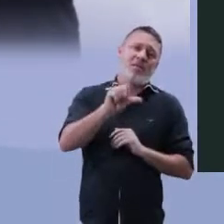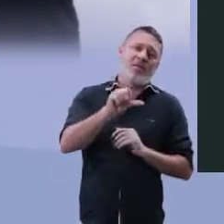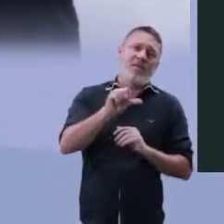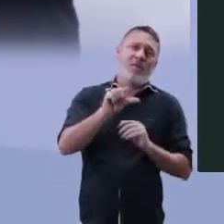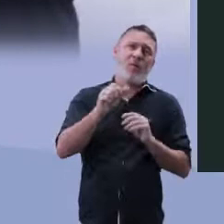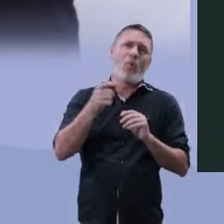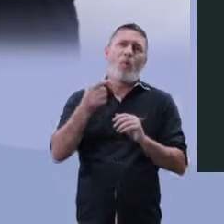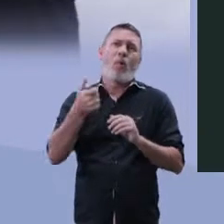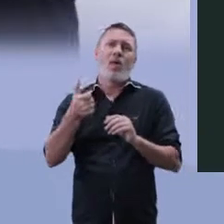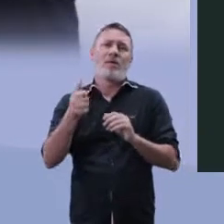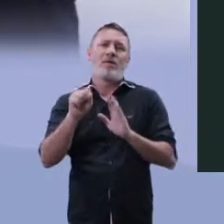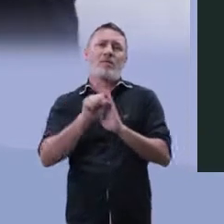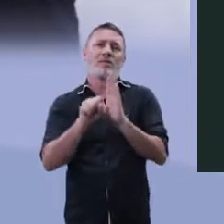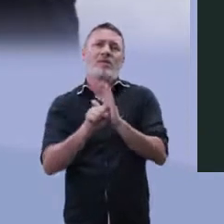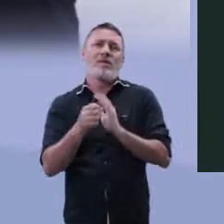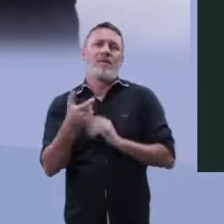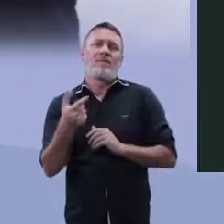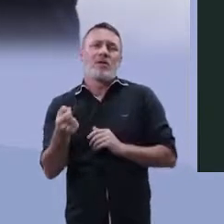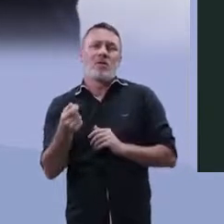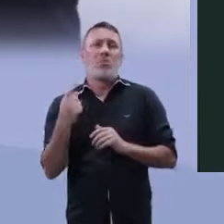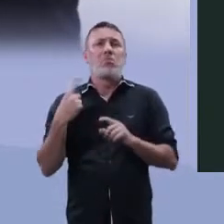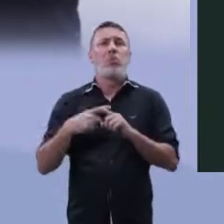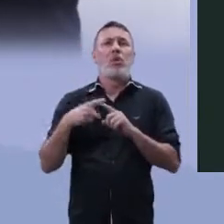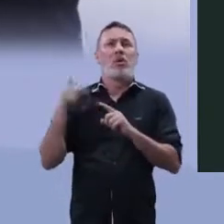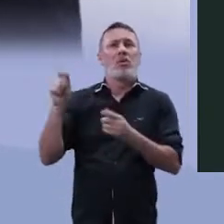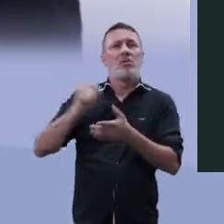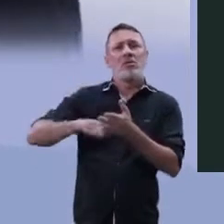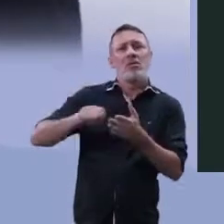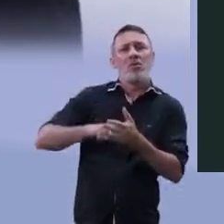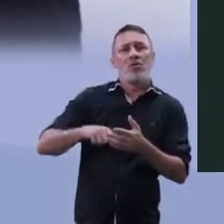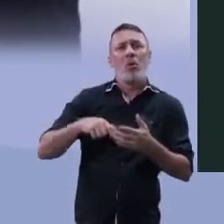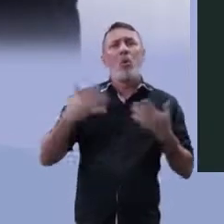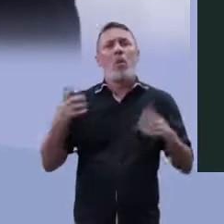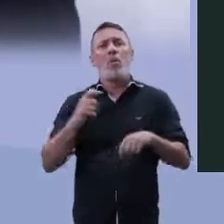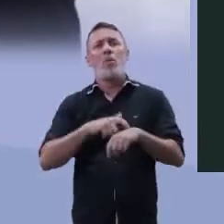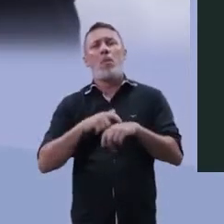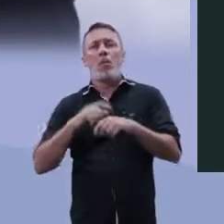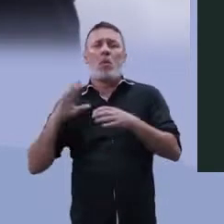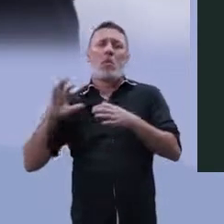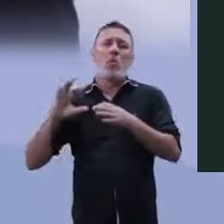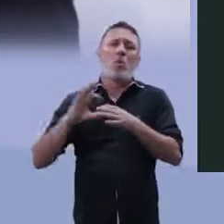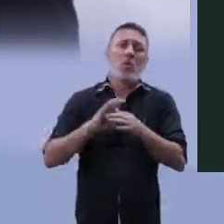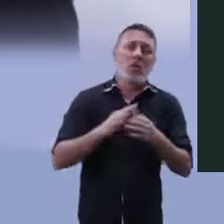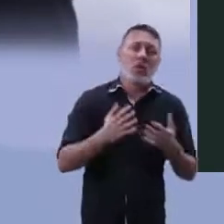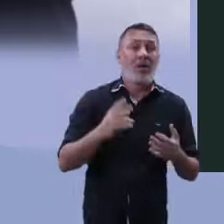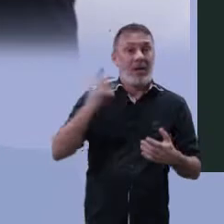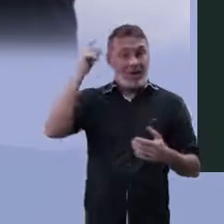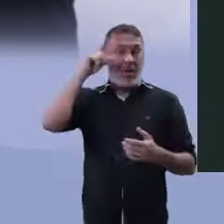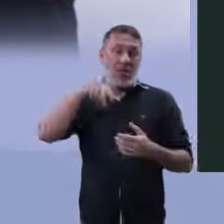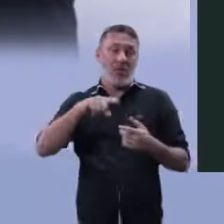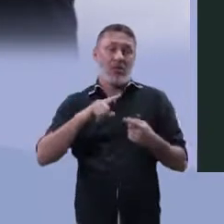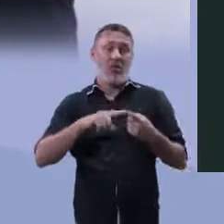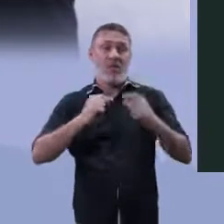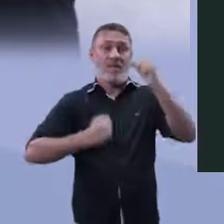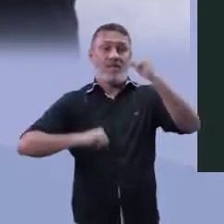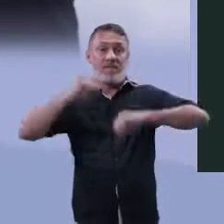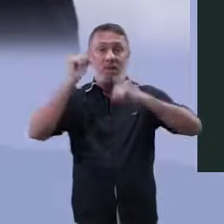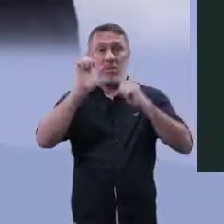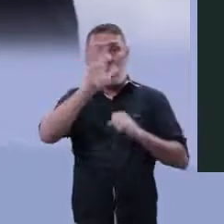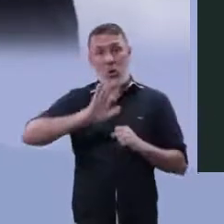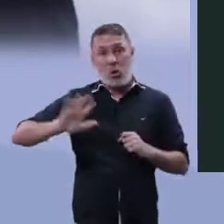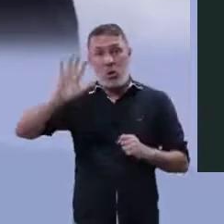no início do século XX, né? No final do século XIX, início do século XX. Por quê? Em que contexto? Em contexto